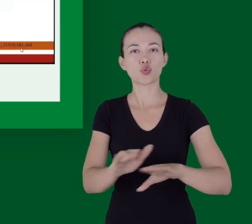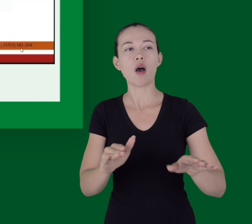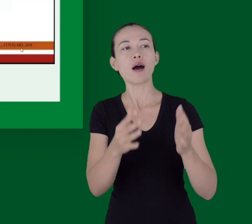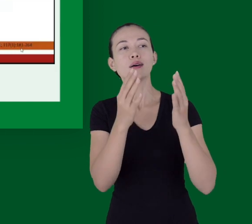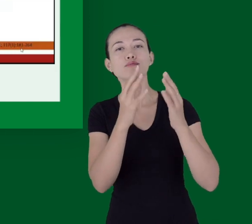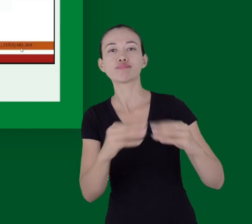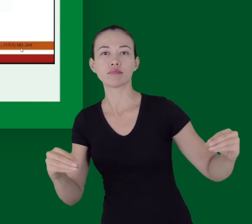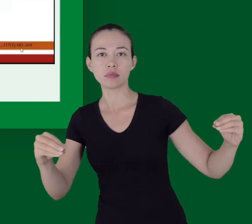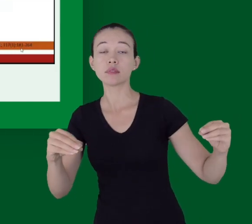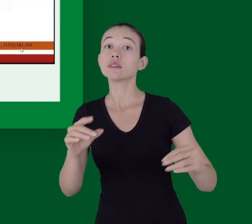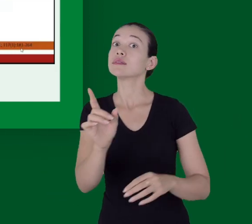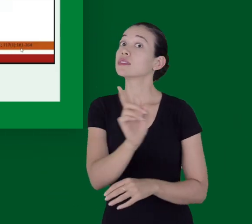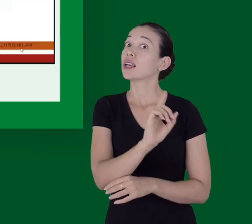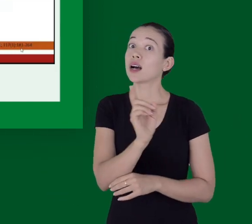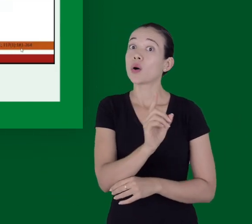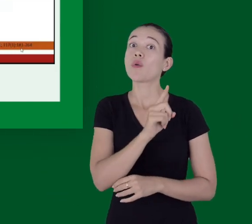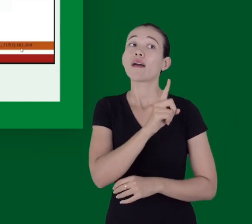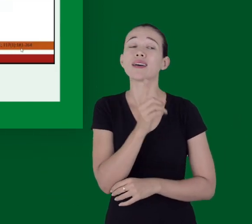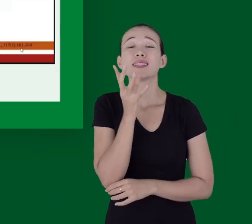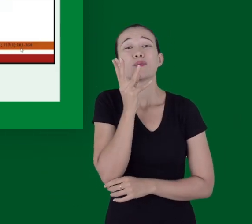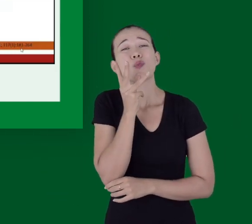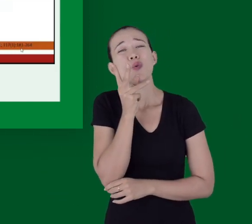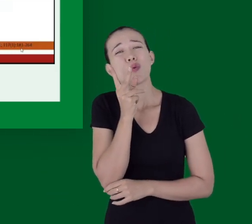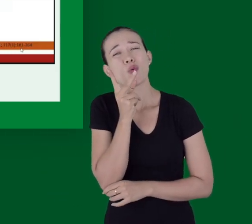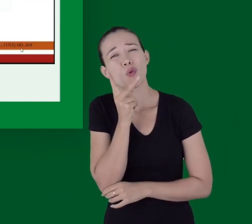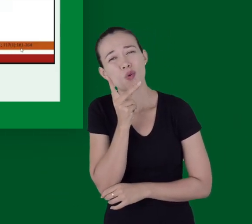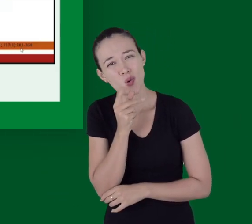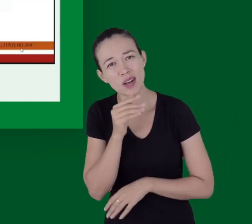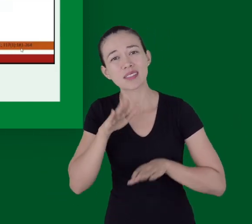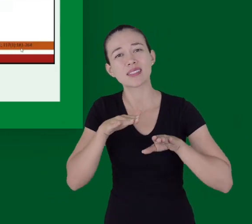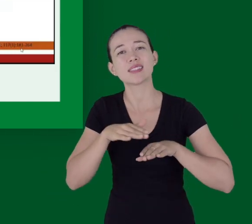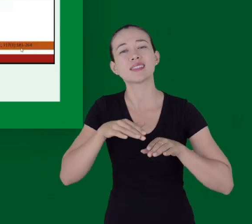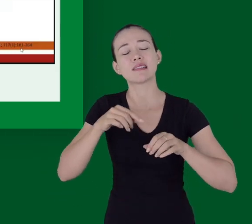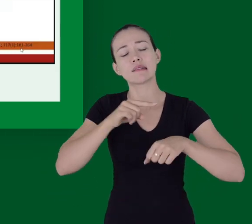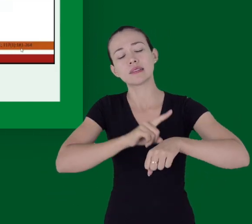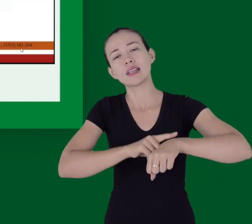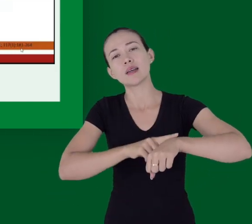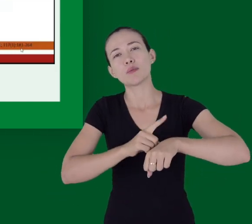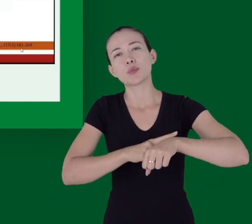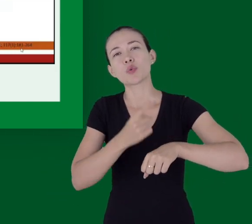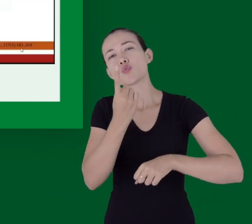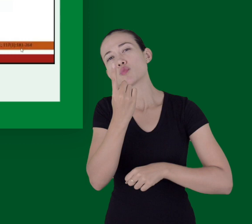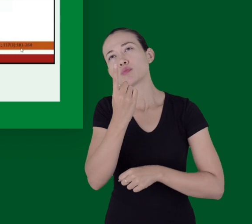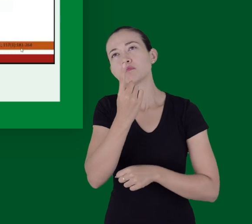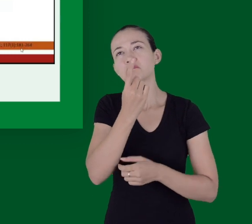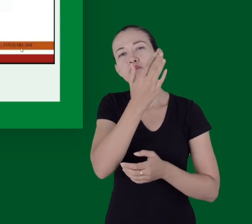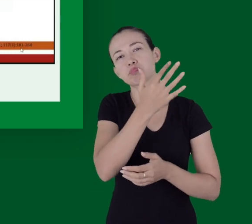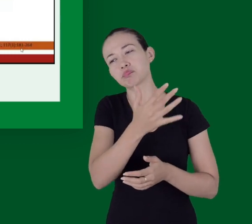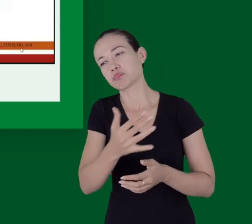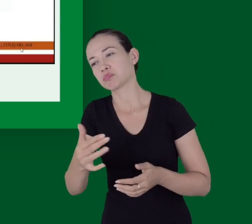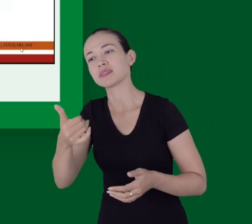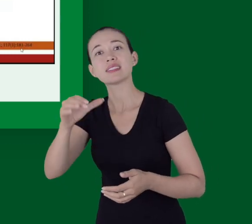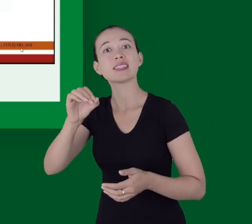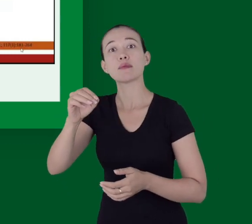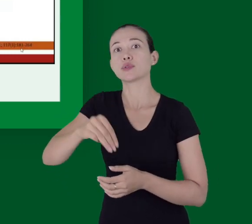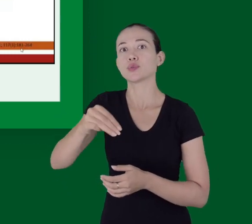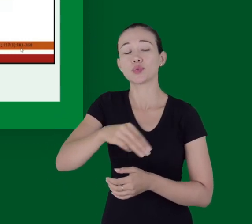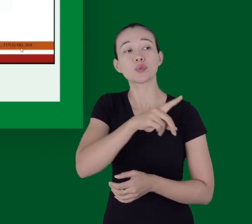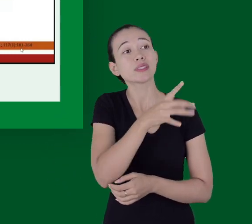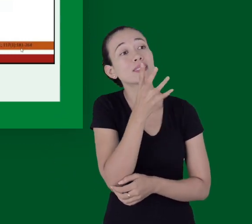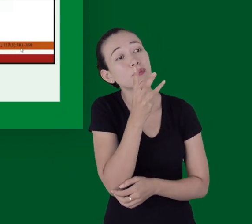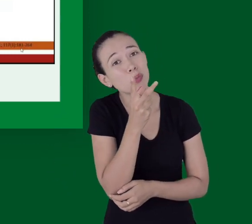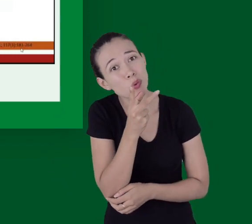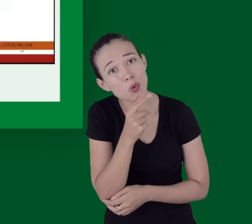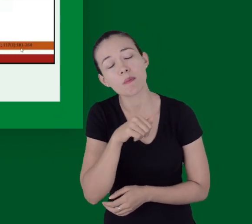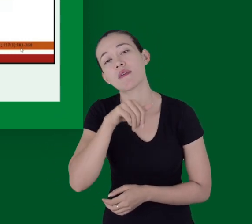é a dor empontada. É uma dor que dura minutos, né? Ela não melhora rápido, ela demora para o corpo, ou para você tomar alguma coisa, ou parar